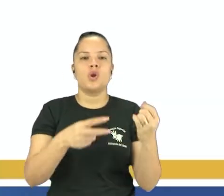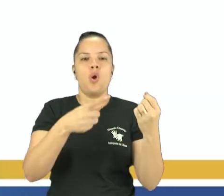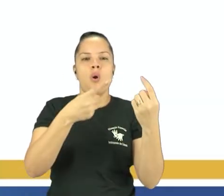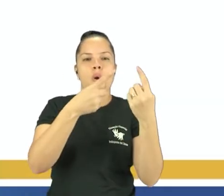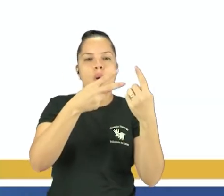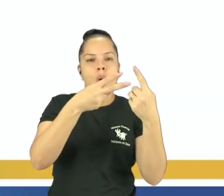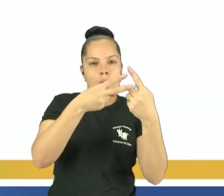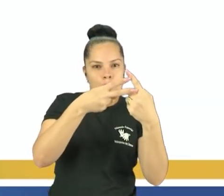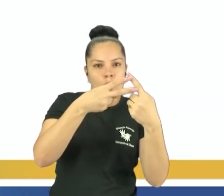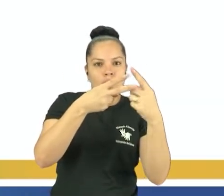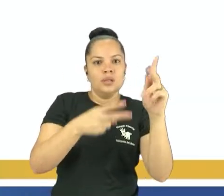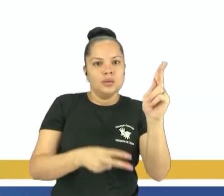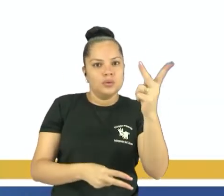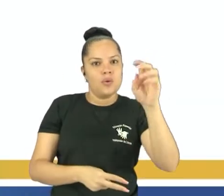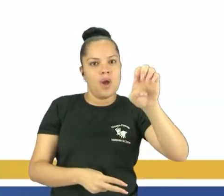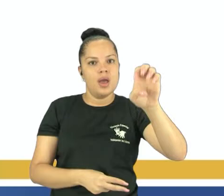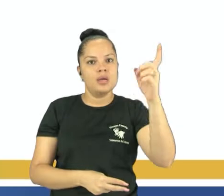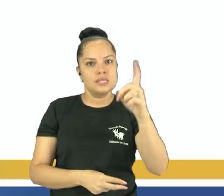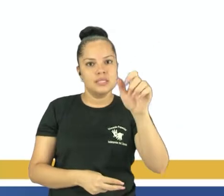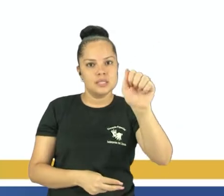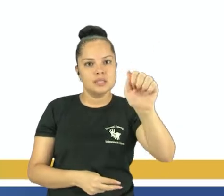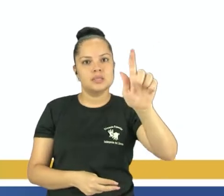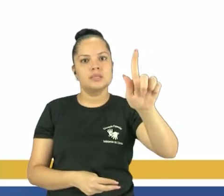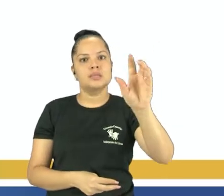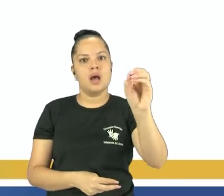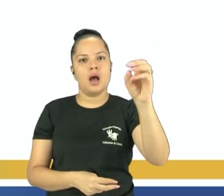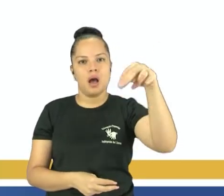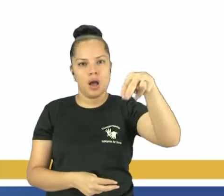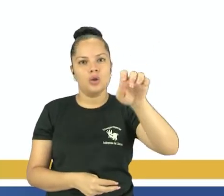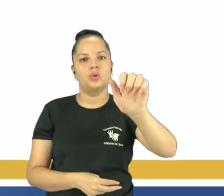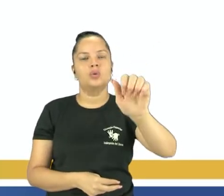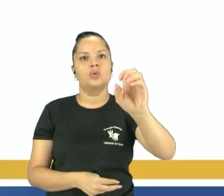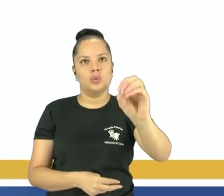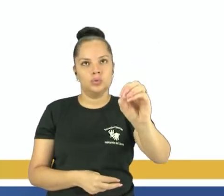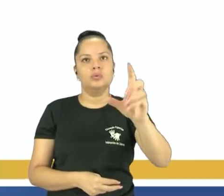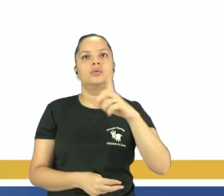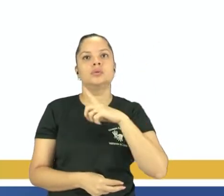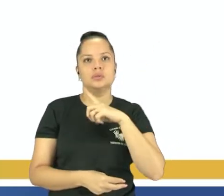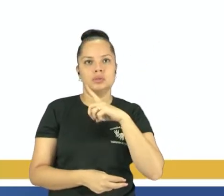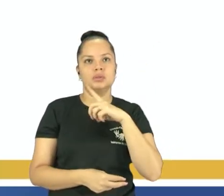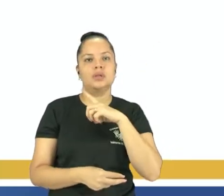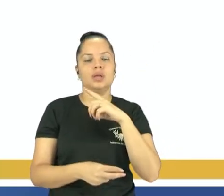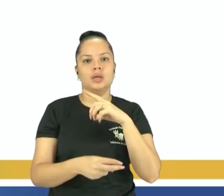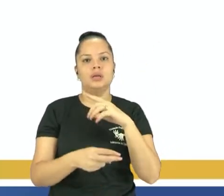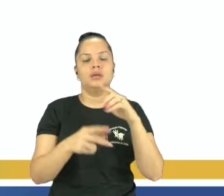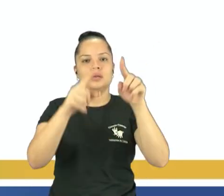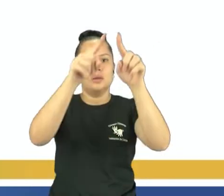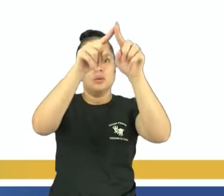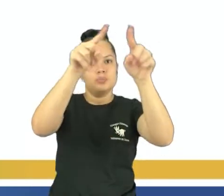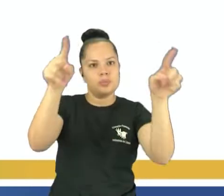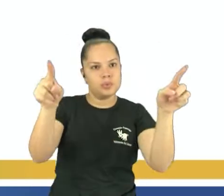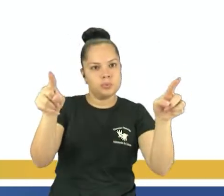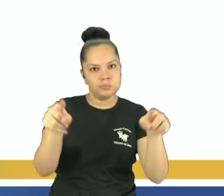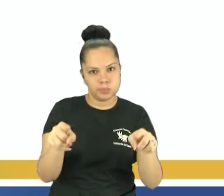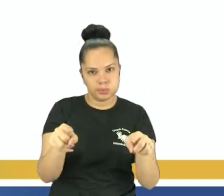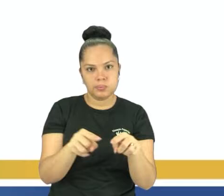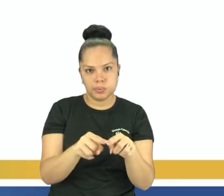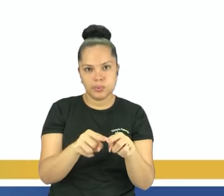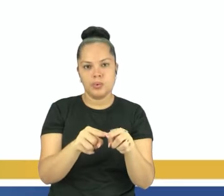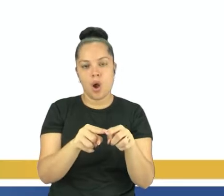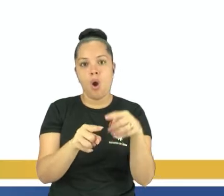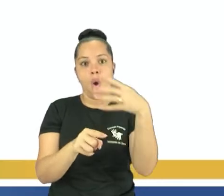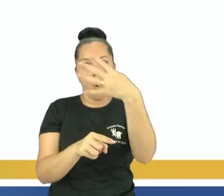lados, que a gente chama de hexágono, né, nós formamos 4 triângulos aí a partir de suas diagonais que saem de um único vértice,